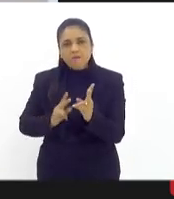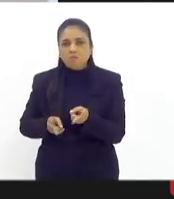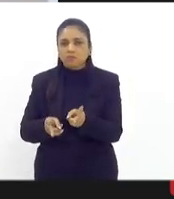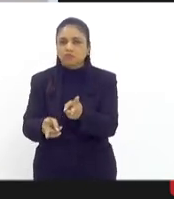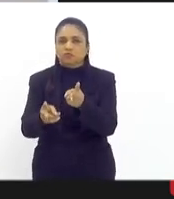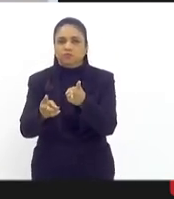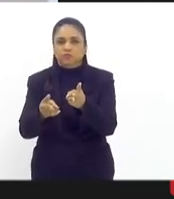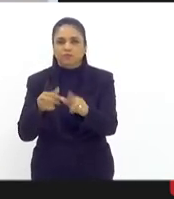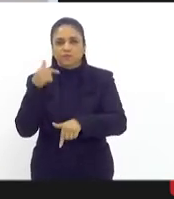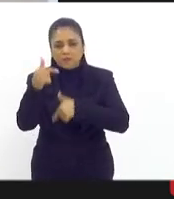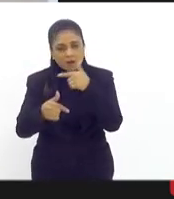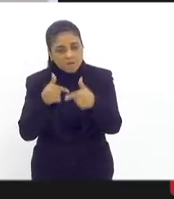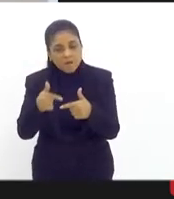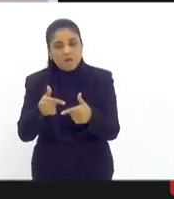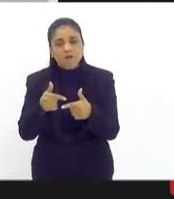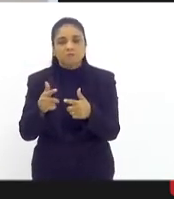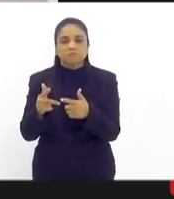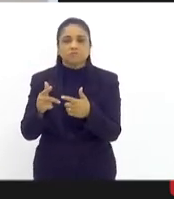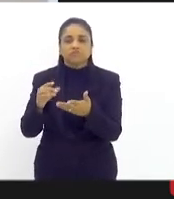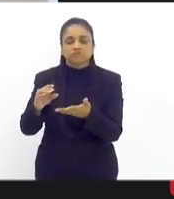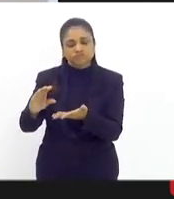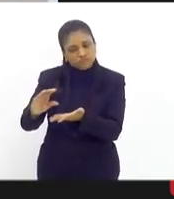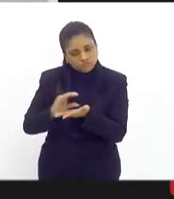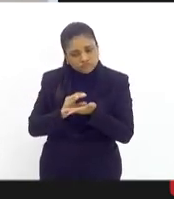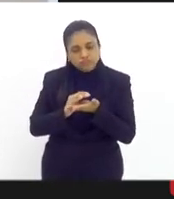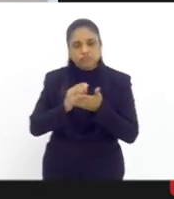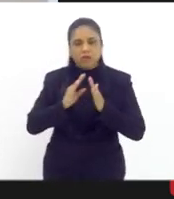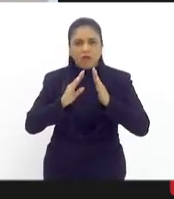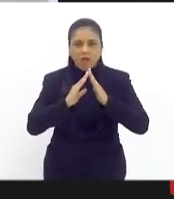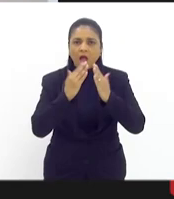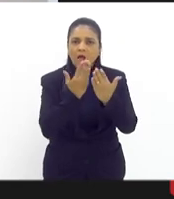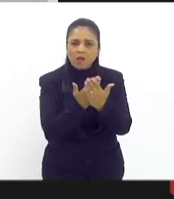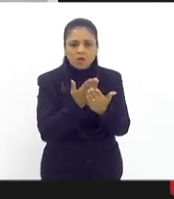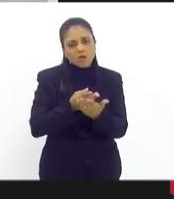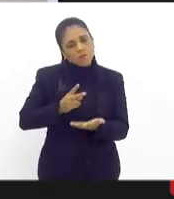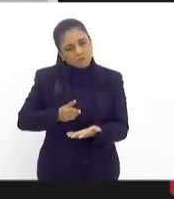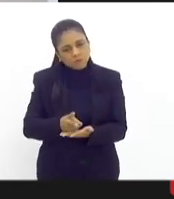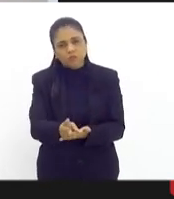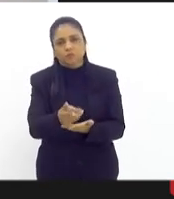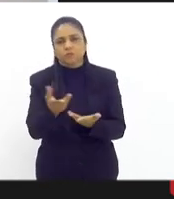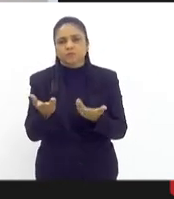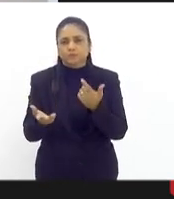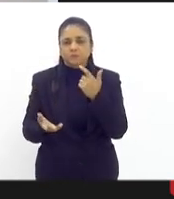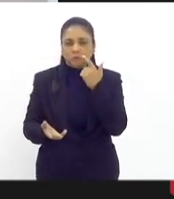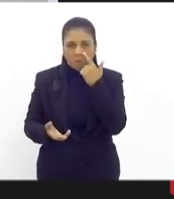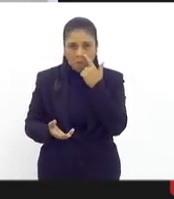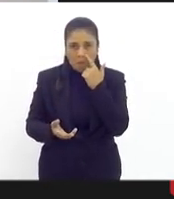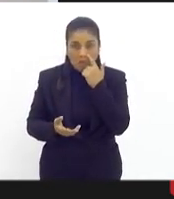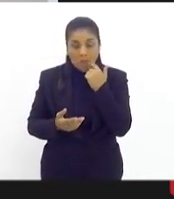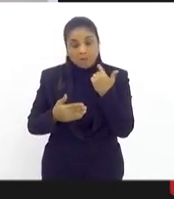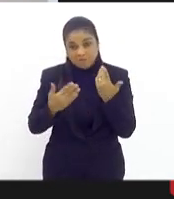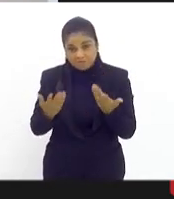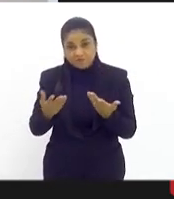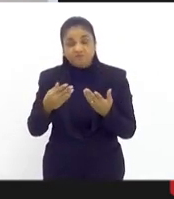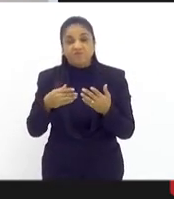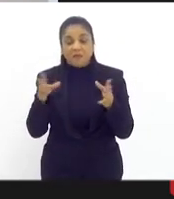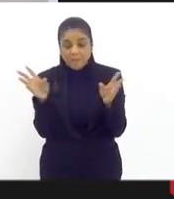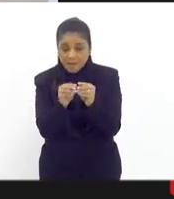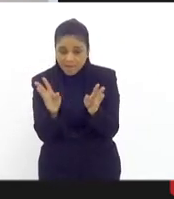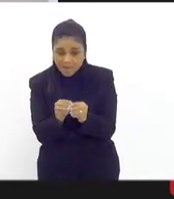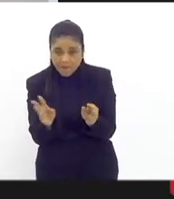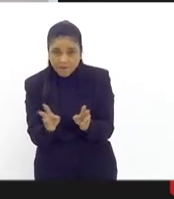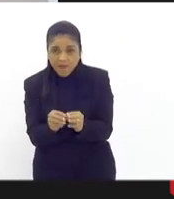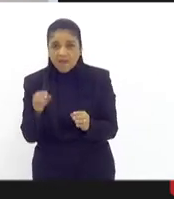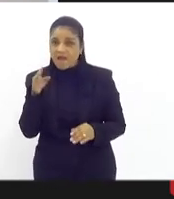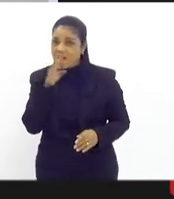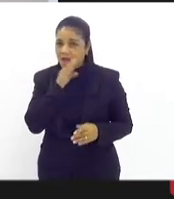contínua, com condições no chão da escola para que isso se efetive. E é isso, tentei ser rapidinha, condensando